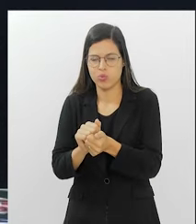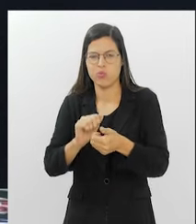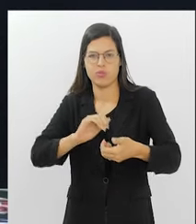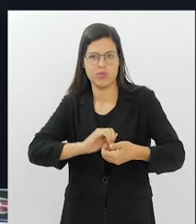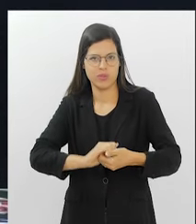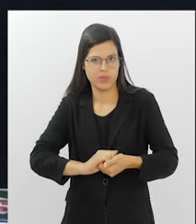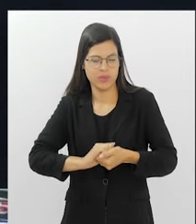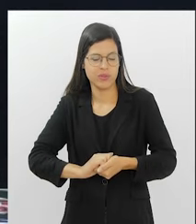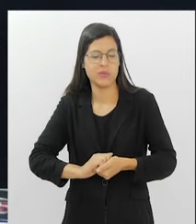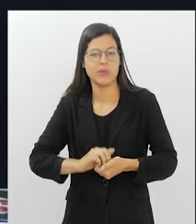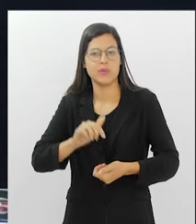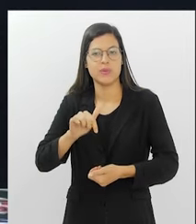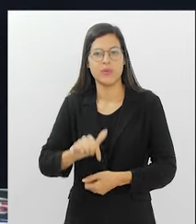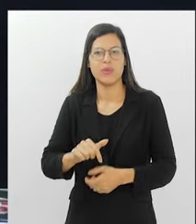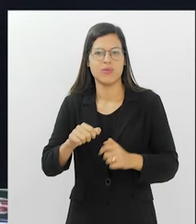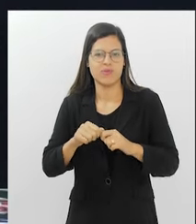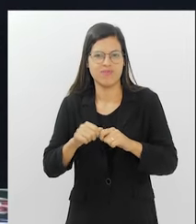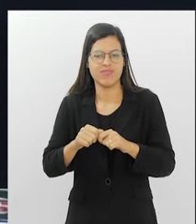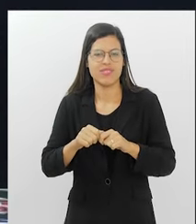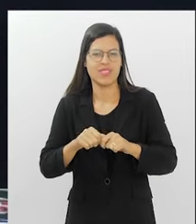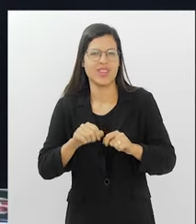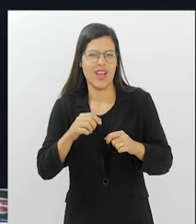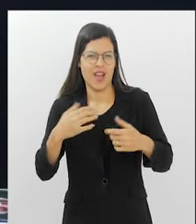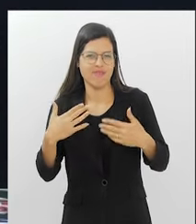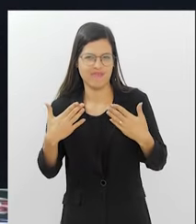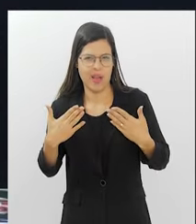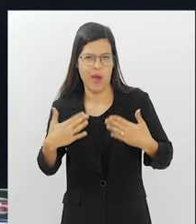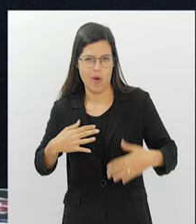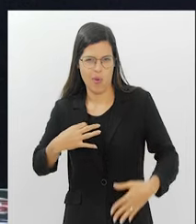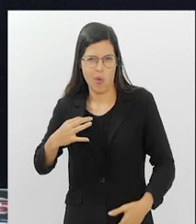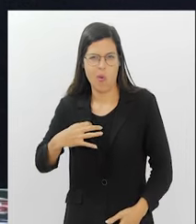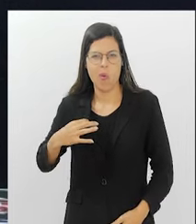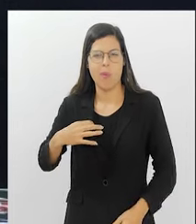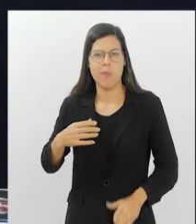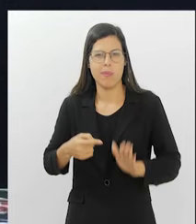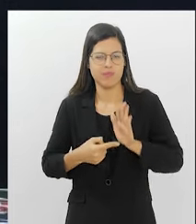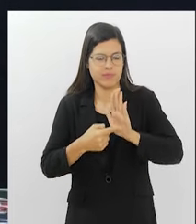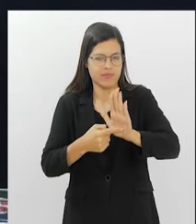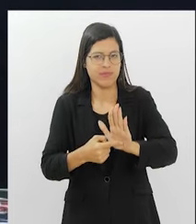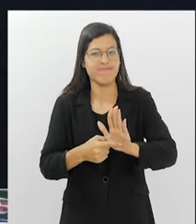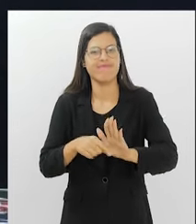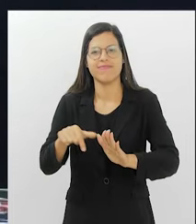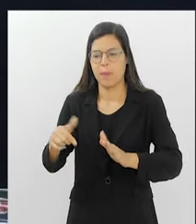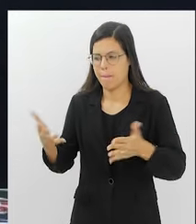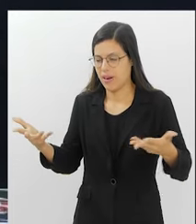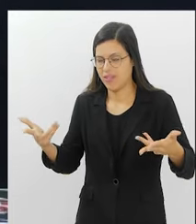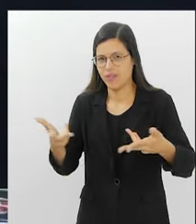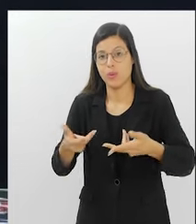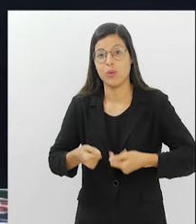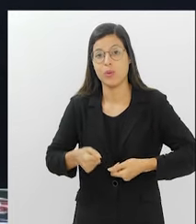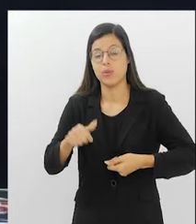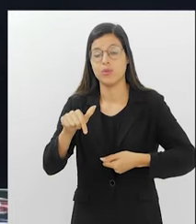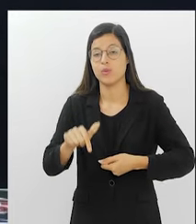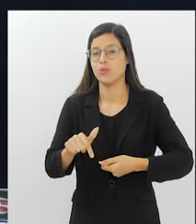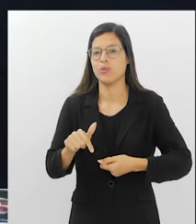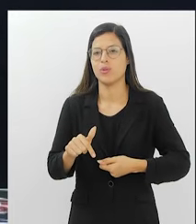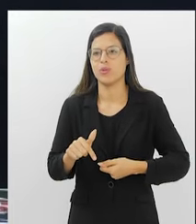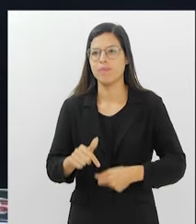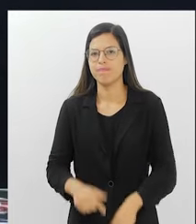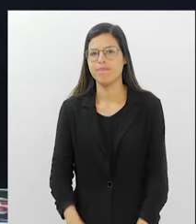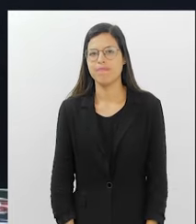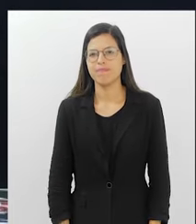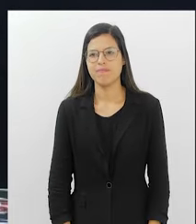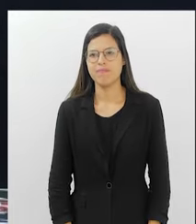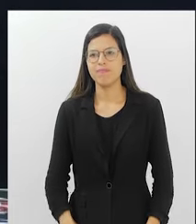fazia meus figurinos de destaqu né um profissional muito ele é maravilhoso ele é maravilhoso assim o processo que a gente